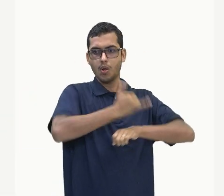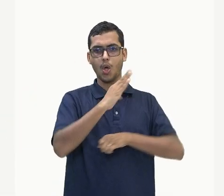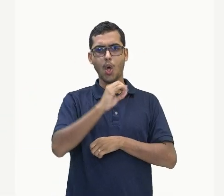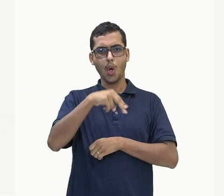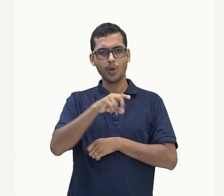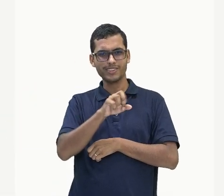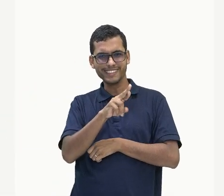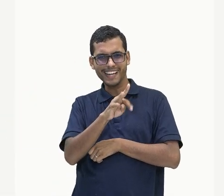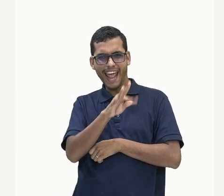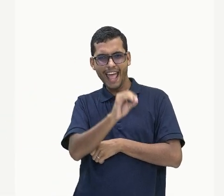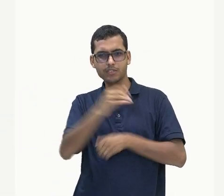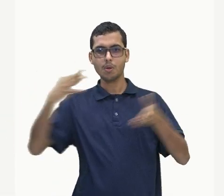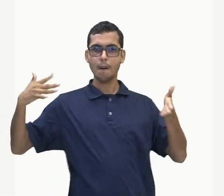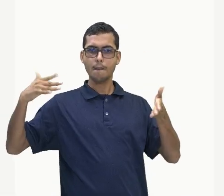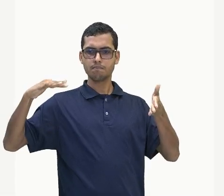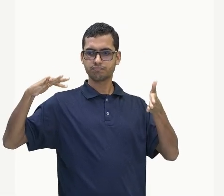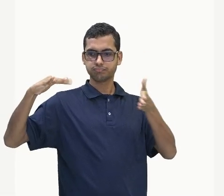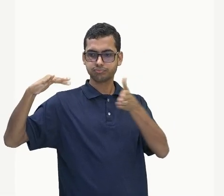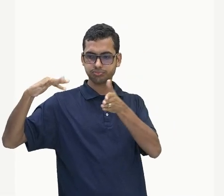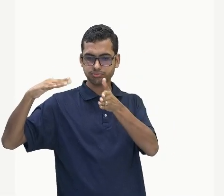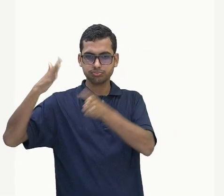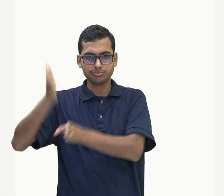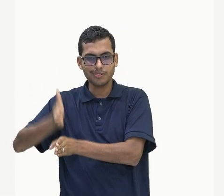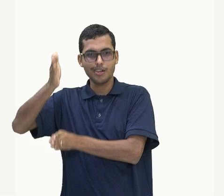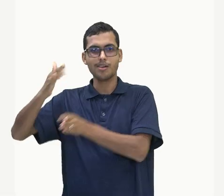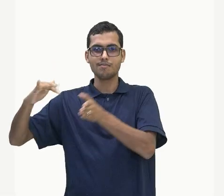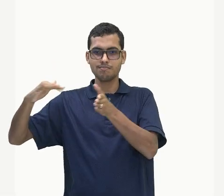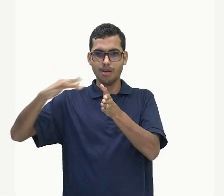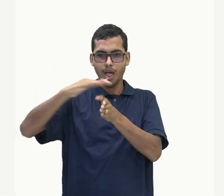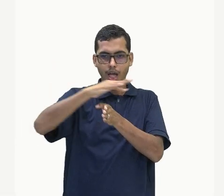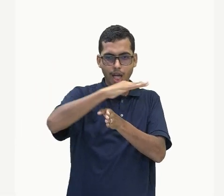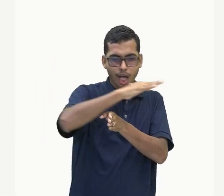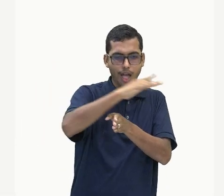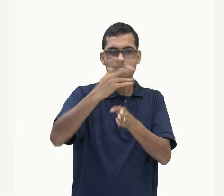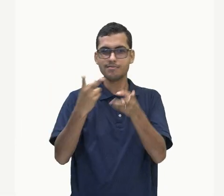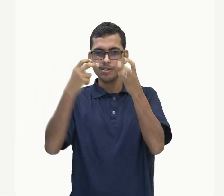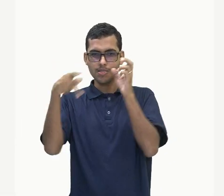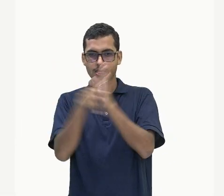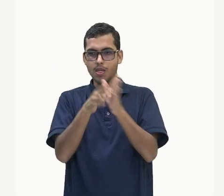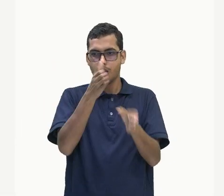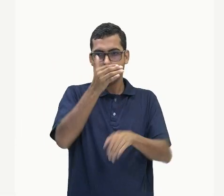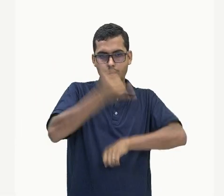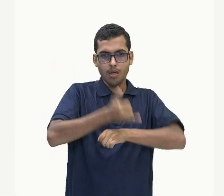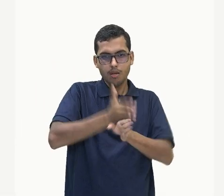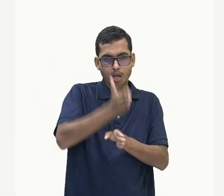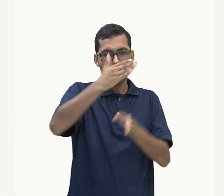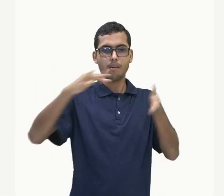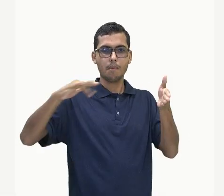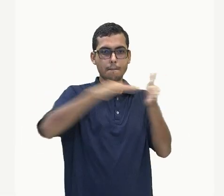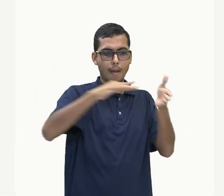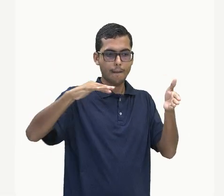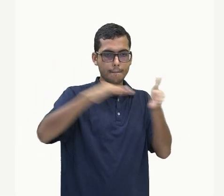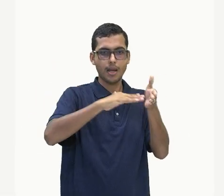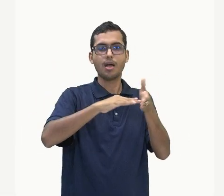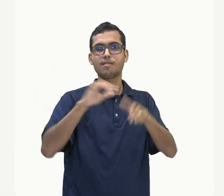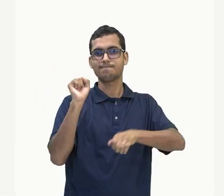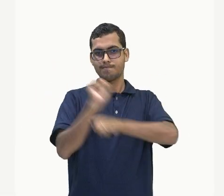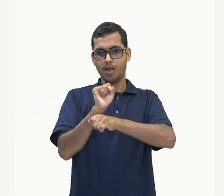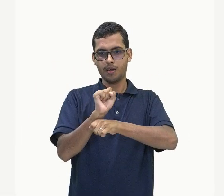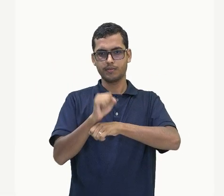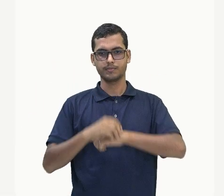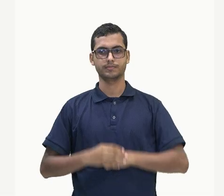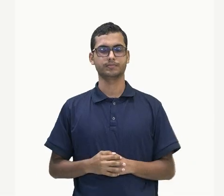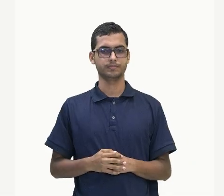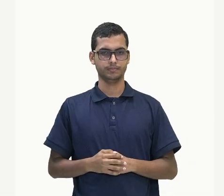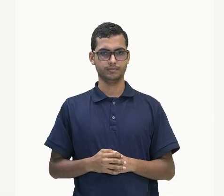ela ultrapassa a folha, o corpo humano, a parede ou a folha de aço, e só é retida